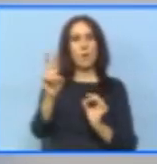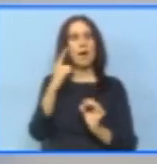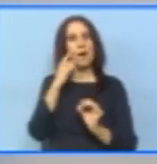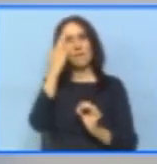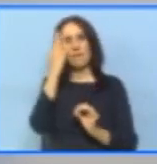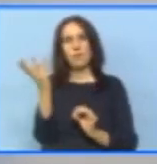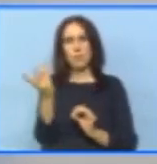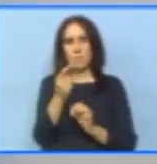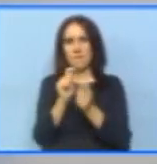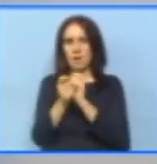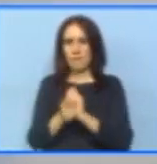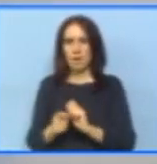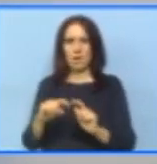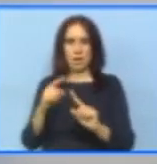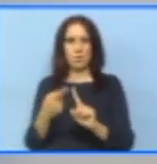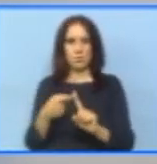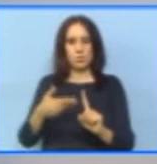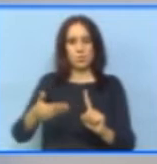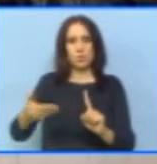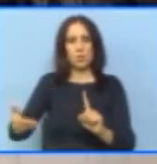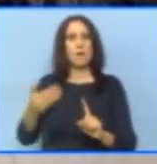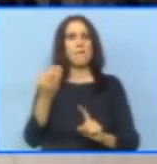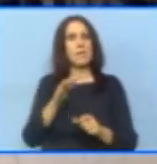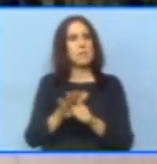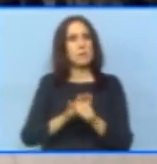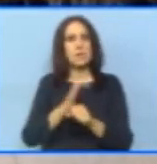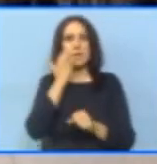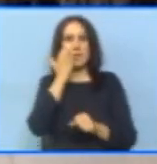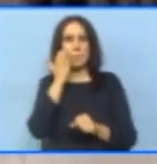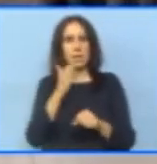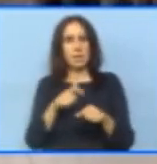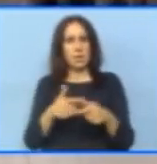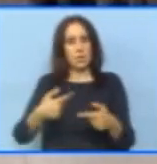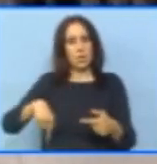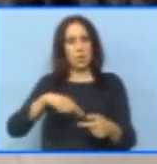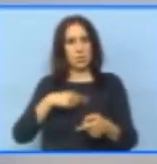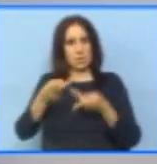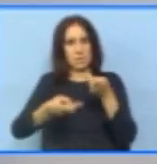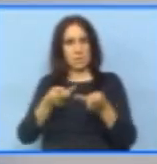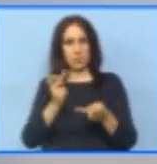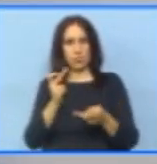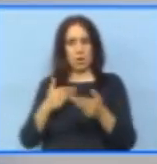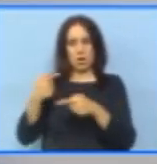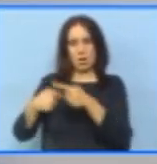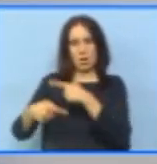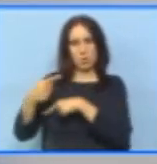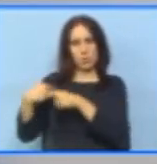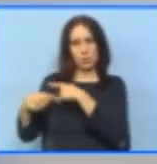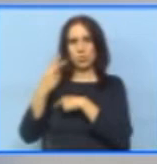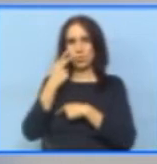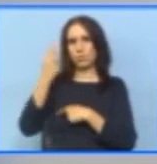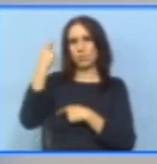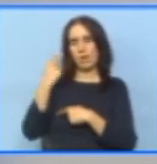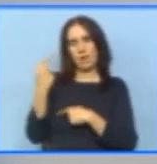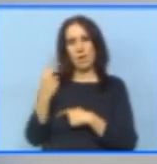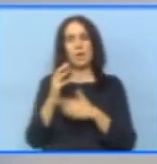números vão se alterar nos próximos anos. Portanto, a situação de facto é dramática e o que nós temos analisado ao longo dos últimos anos é um decréscimo acentuado